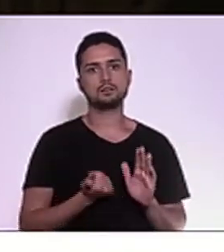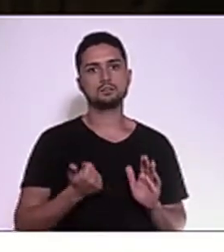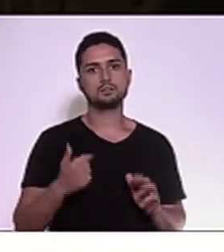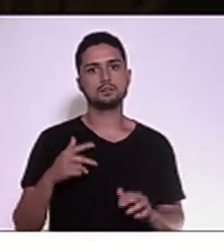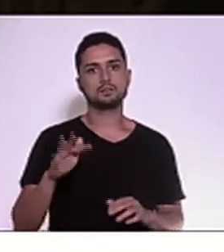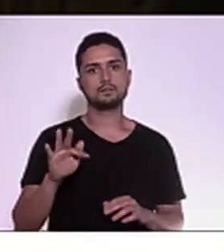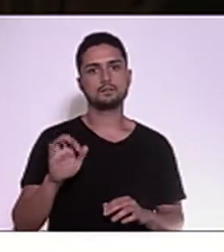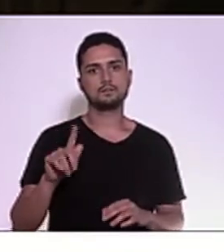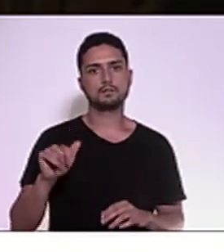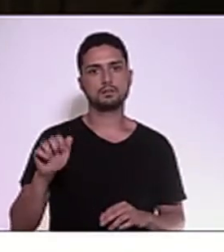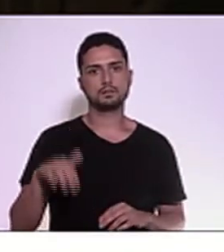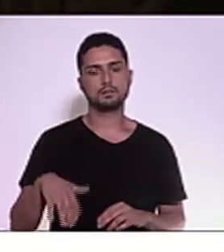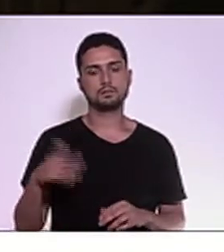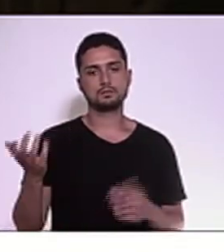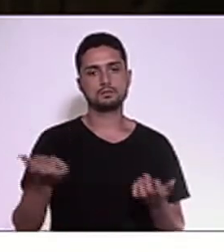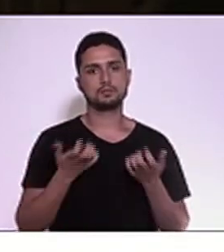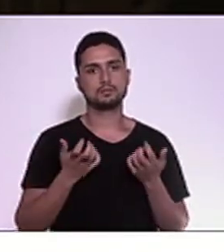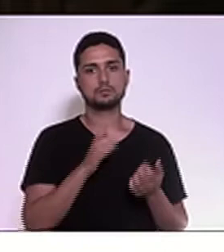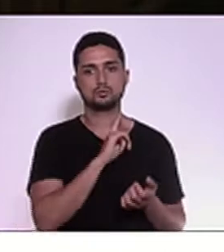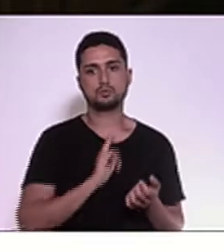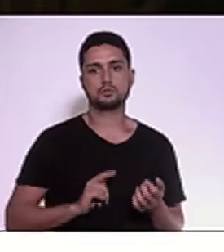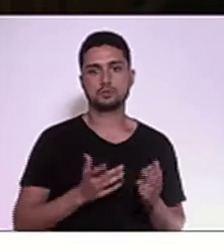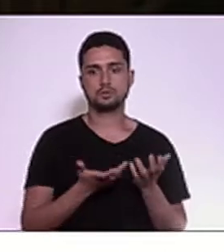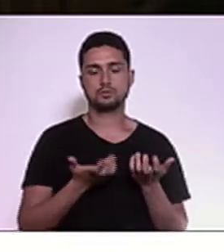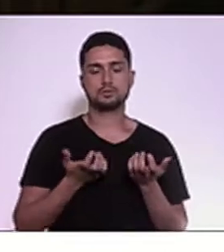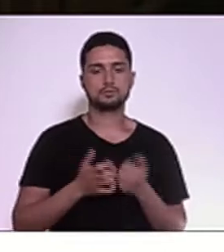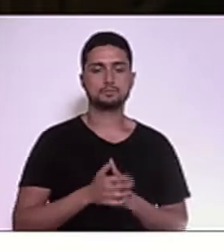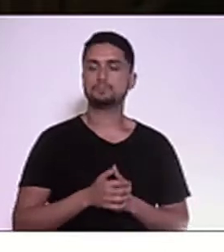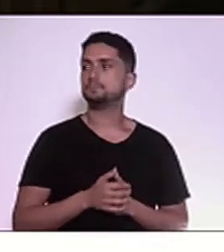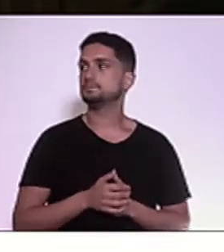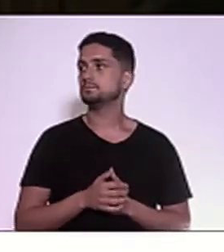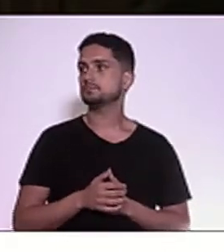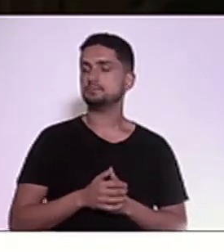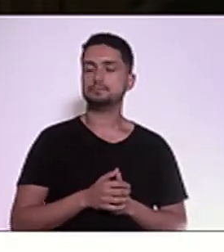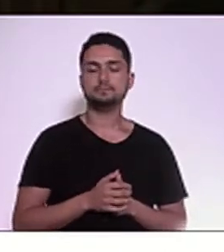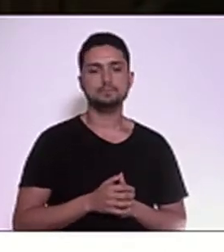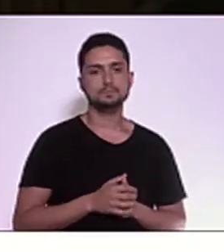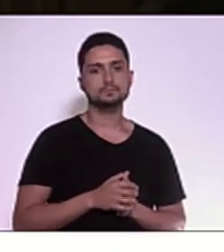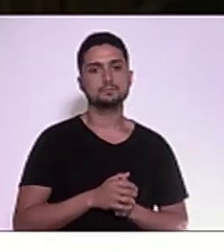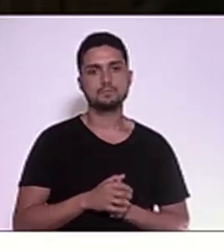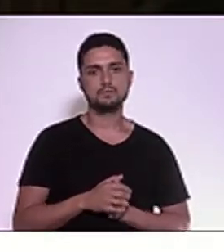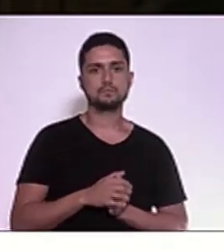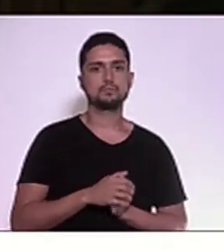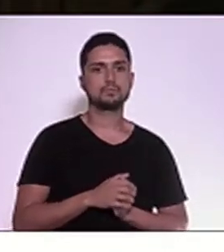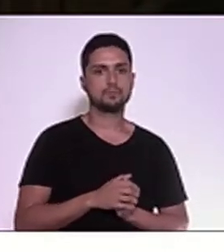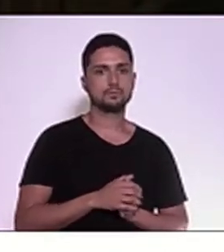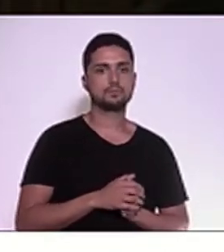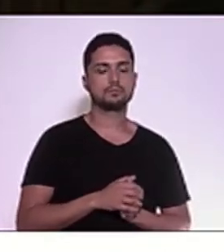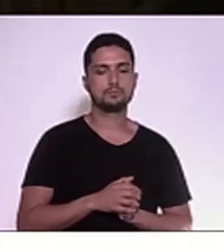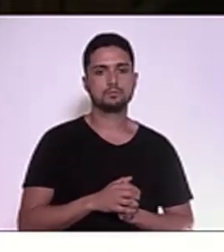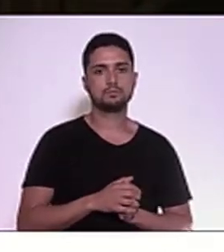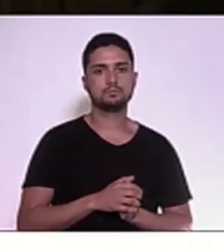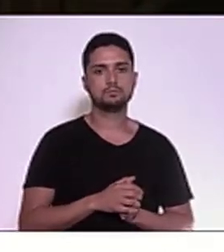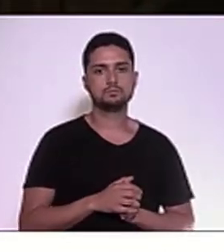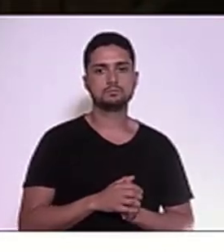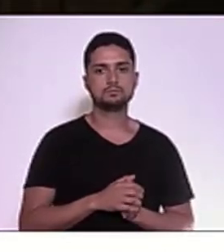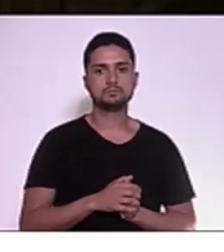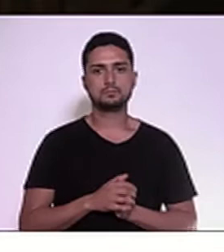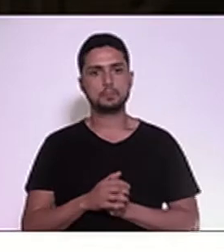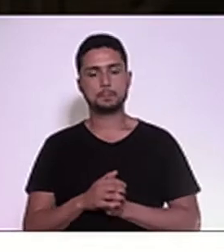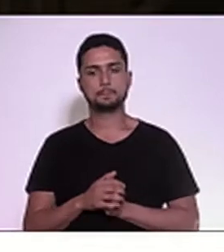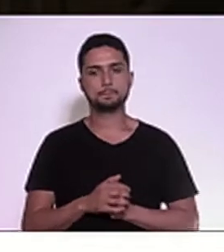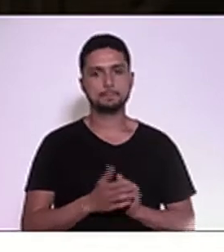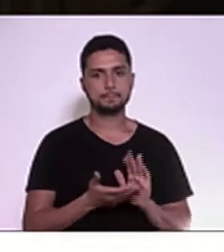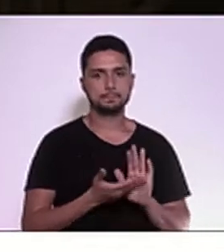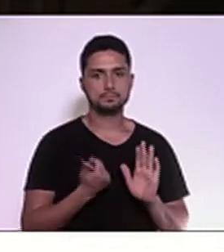FECAM, pretende o governador agora promover uma subtração